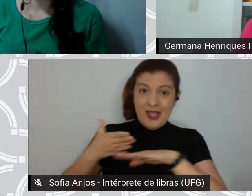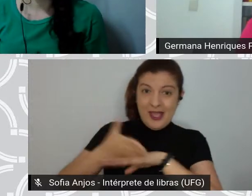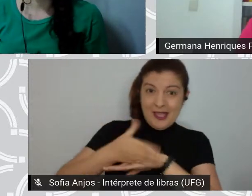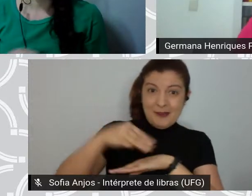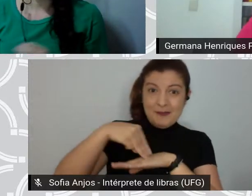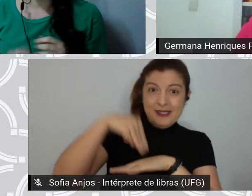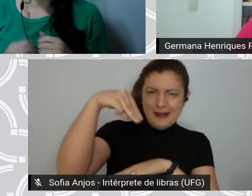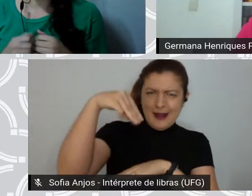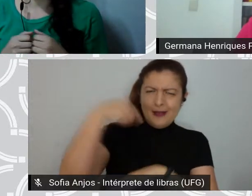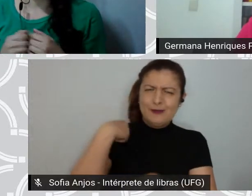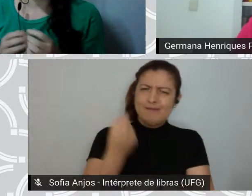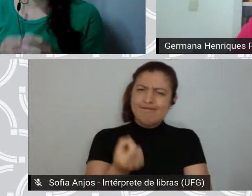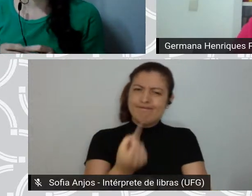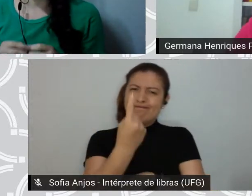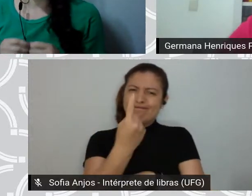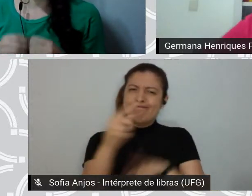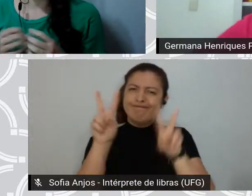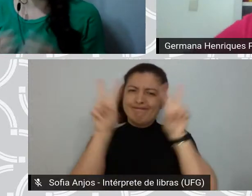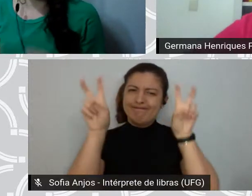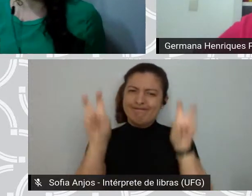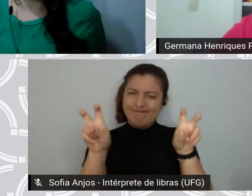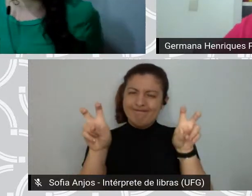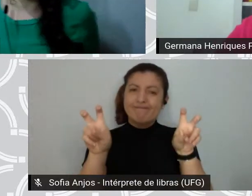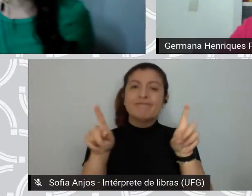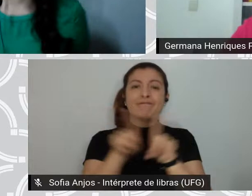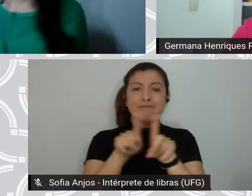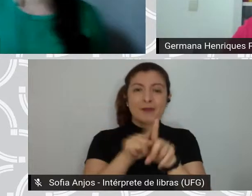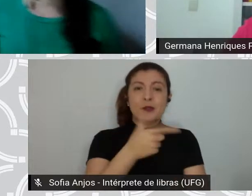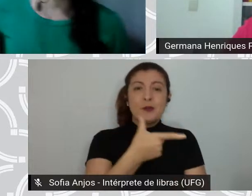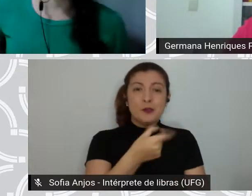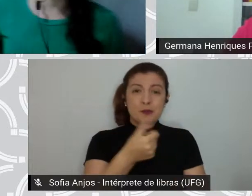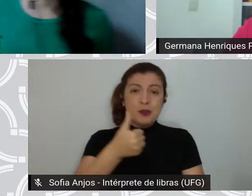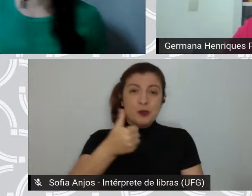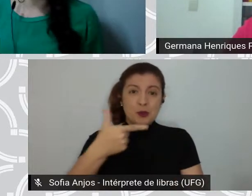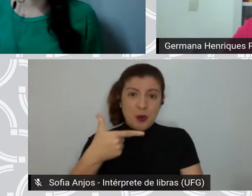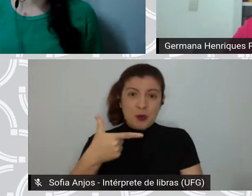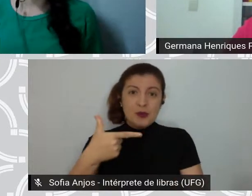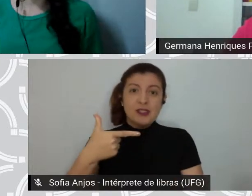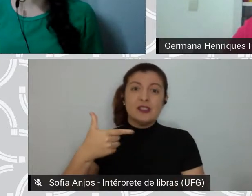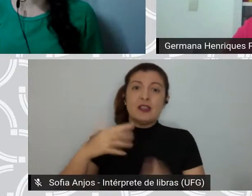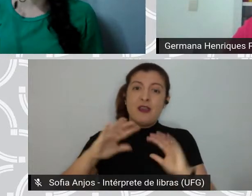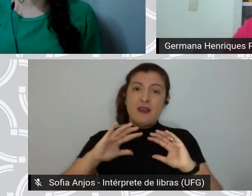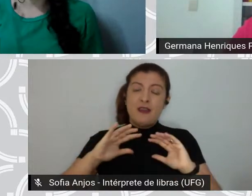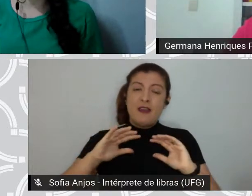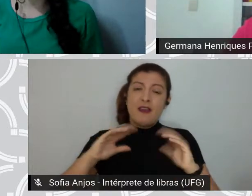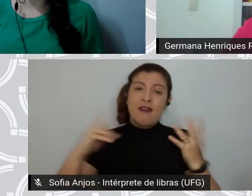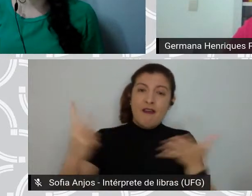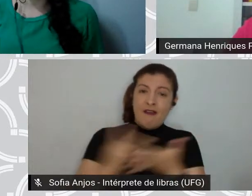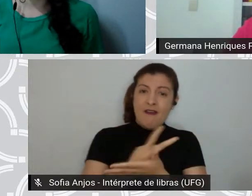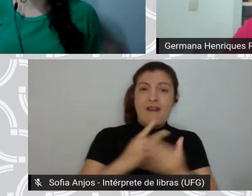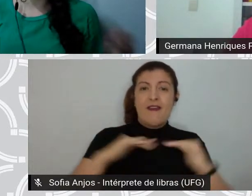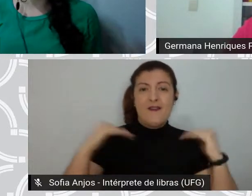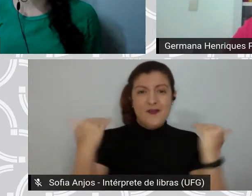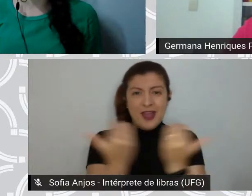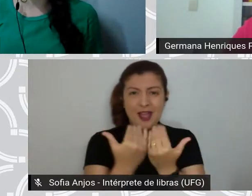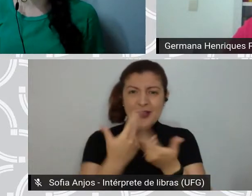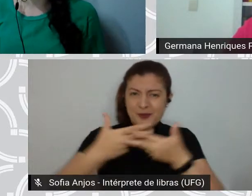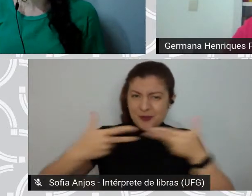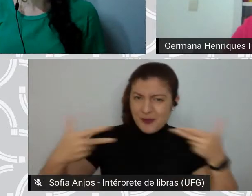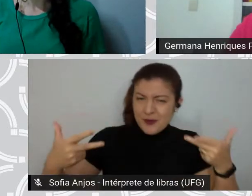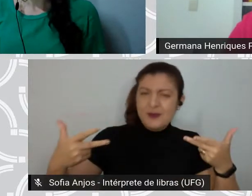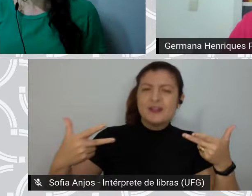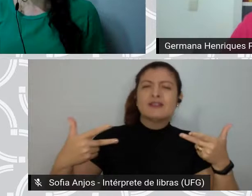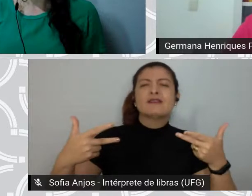eventos, você tem pensado cada vez mais em como fazer essa história e historiografia aqui no Brasil, um projeto